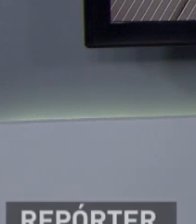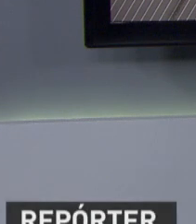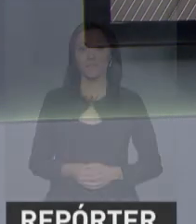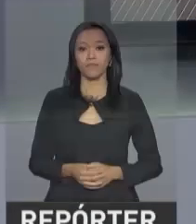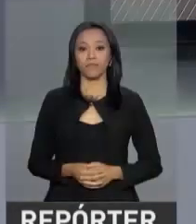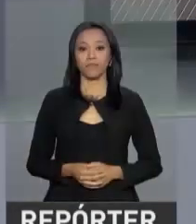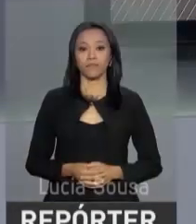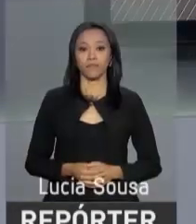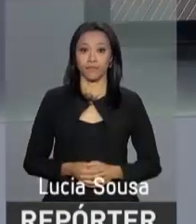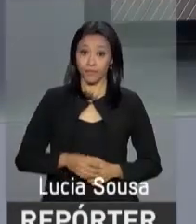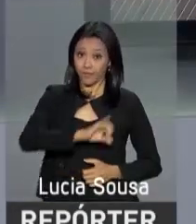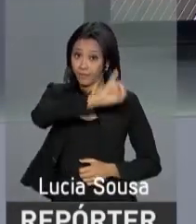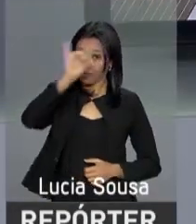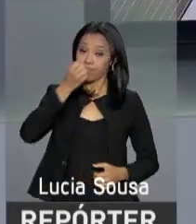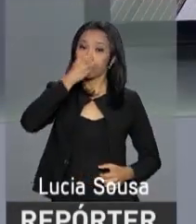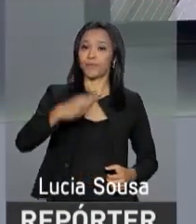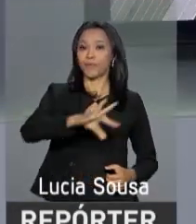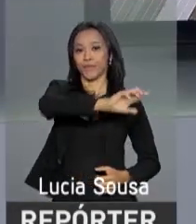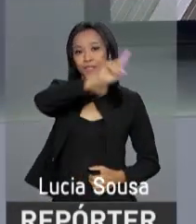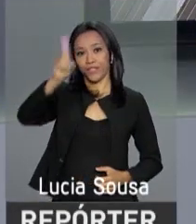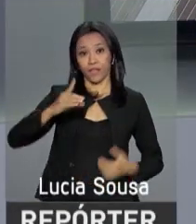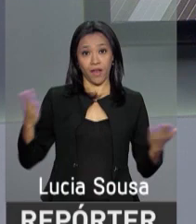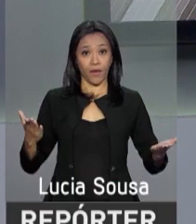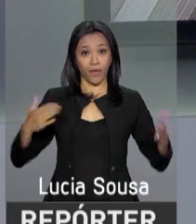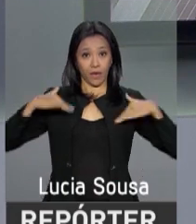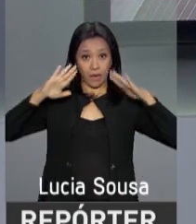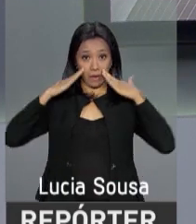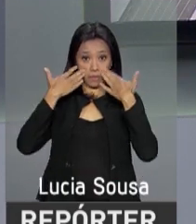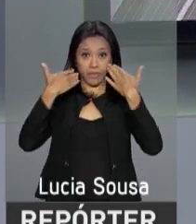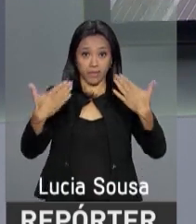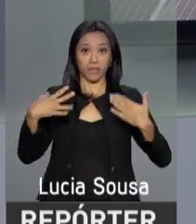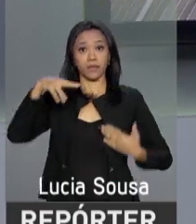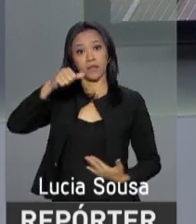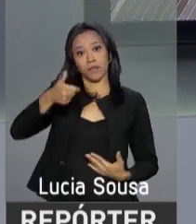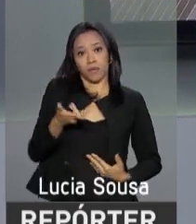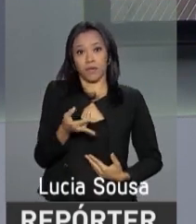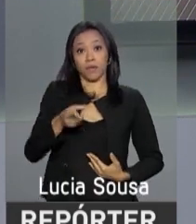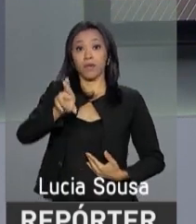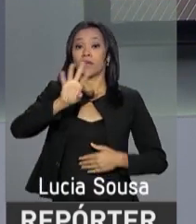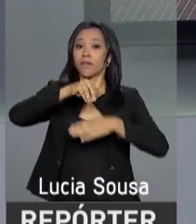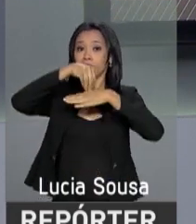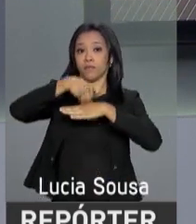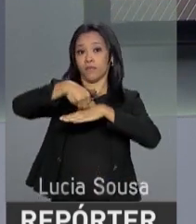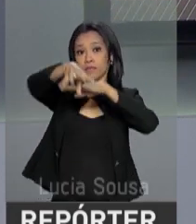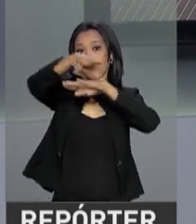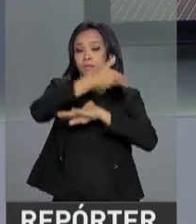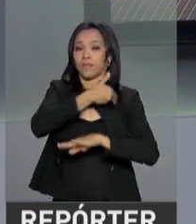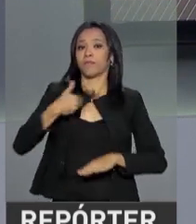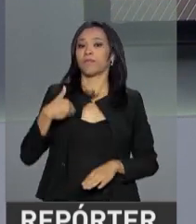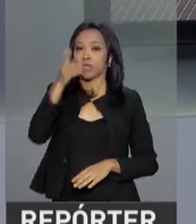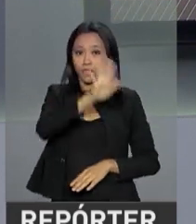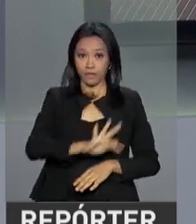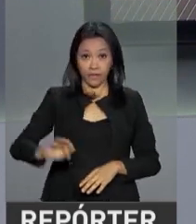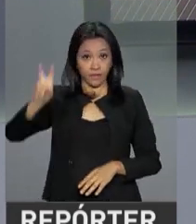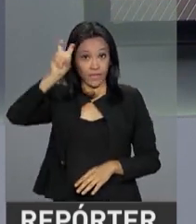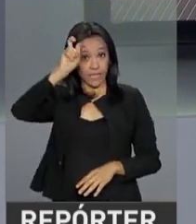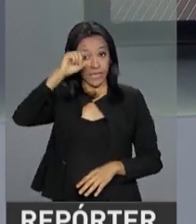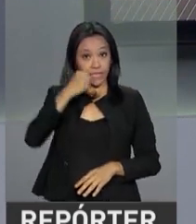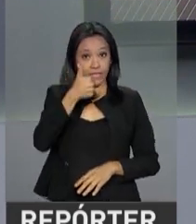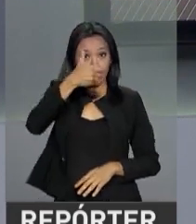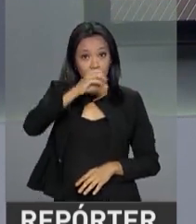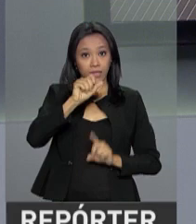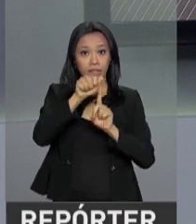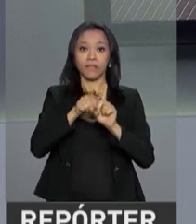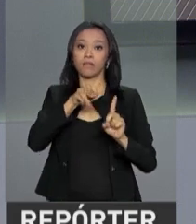olá bom dia estamos no ar a partir de agora com o repórter nbr as notícias do governo federal desta quinta feira